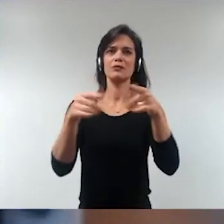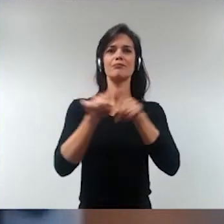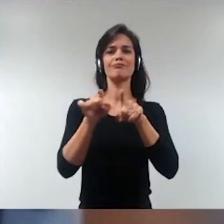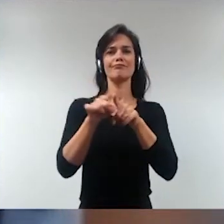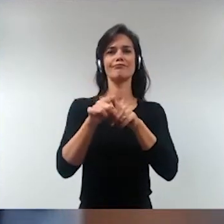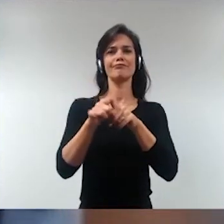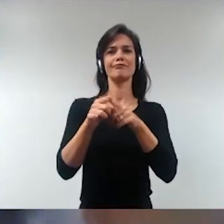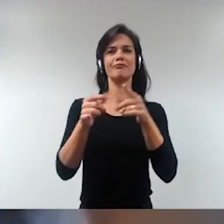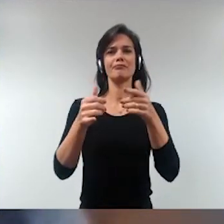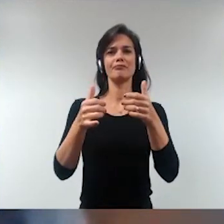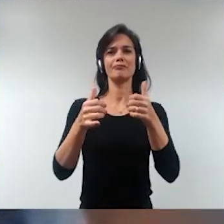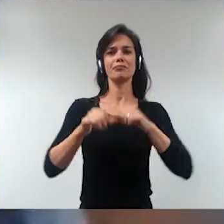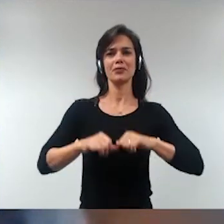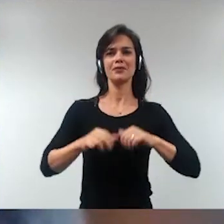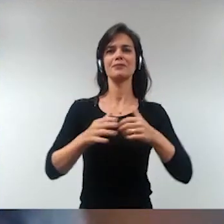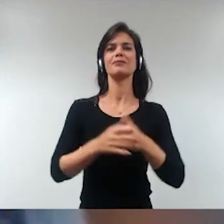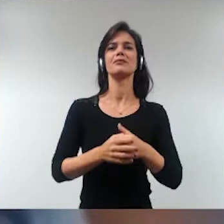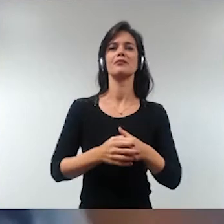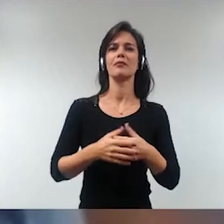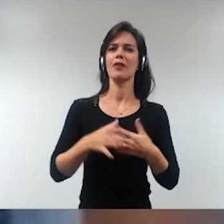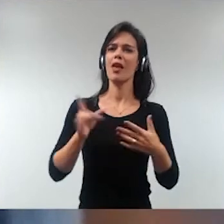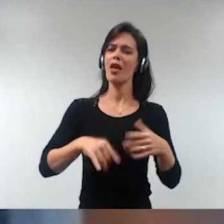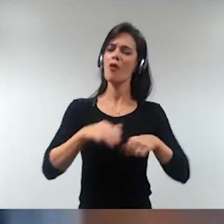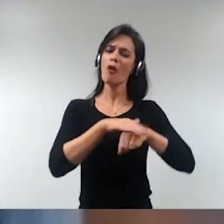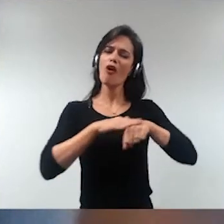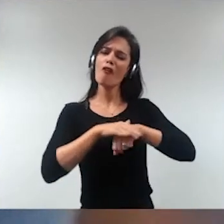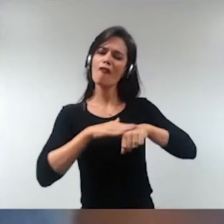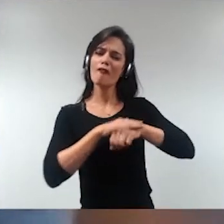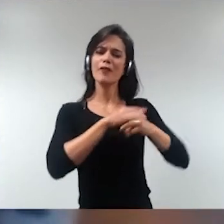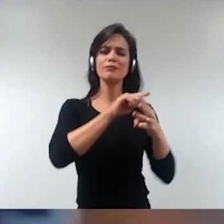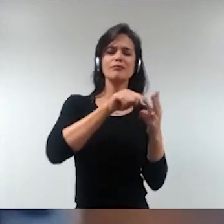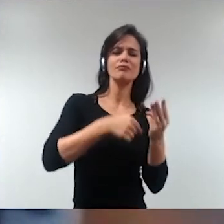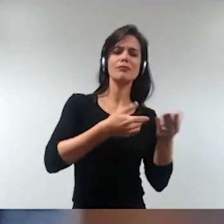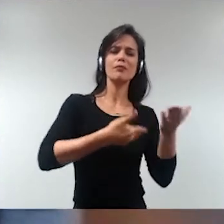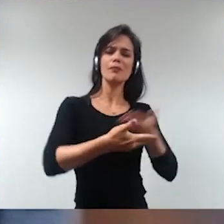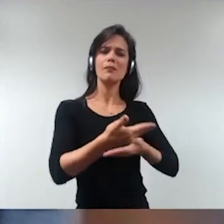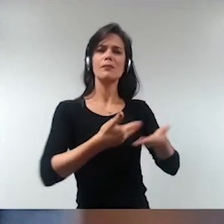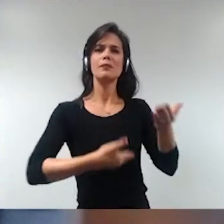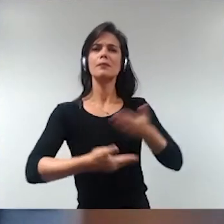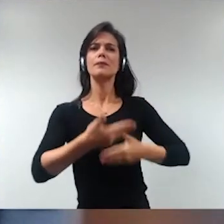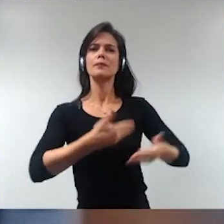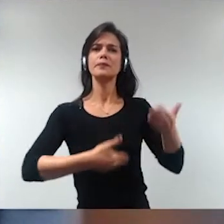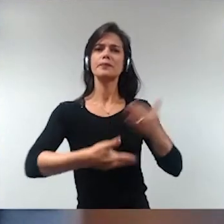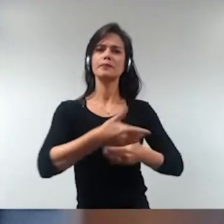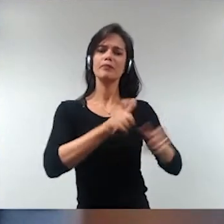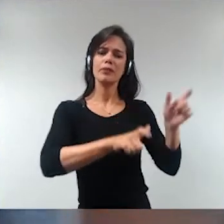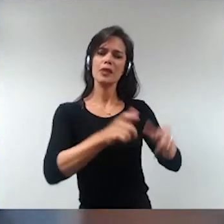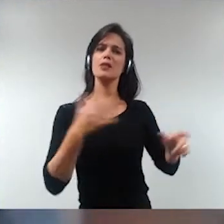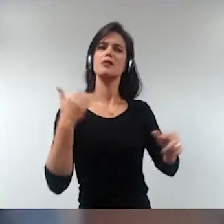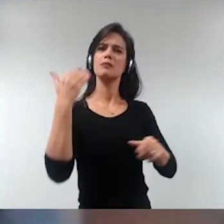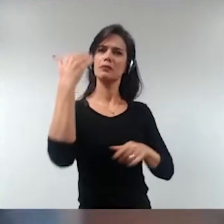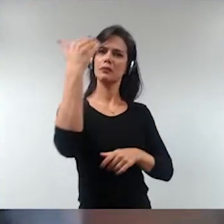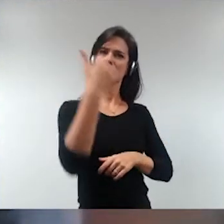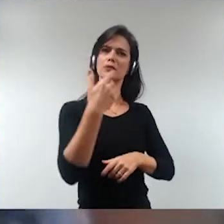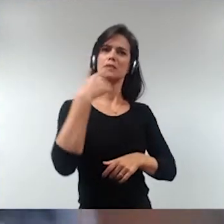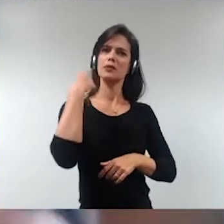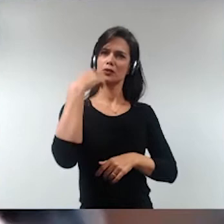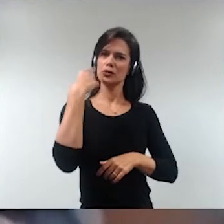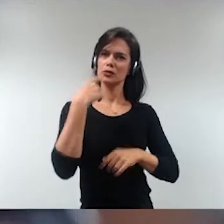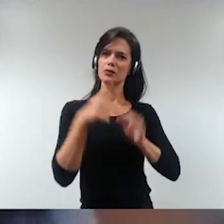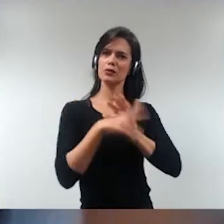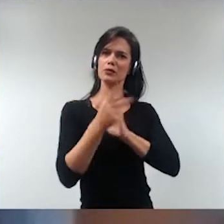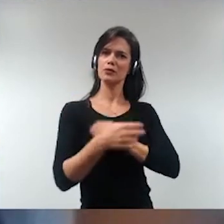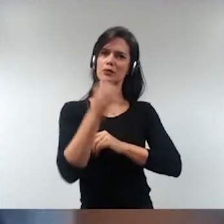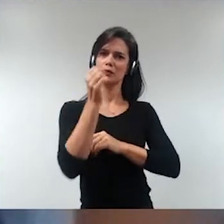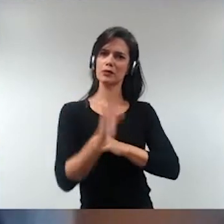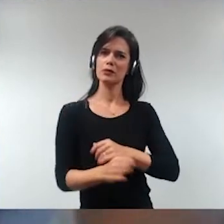debate, não vou chamar de palestra, mas uma conversa. Tenho ao meu lado que grandes nomes da advocacia brasileira. Vou pedir licença